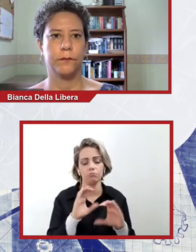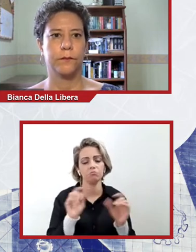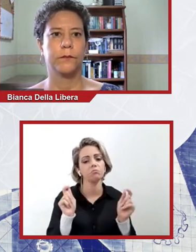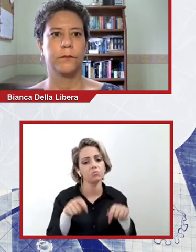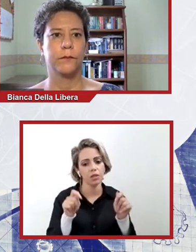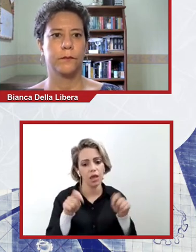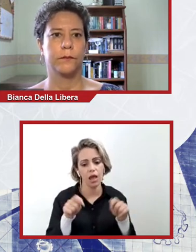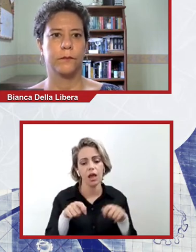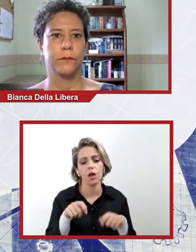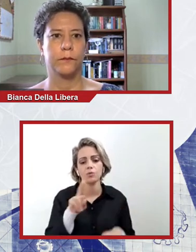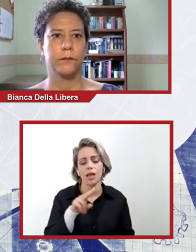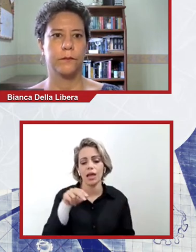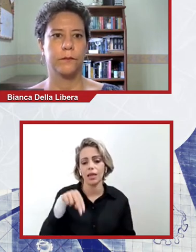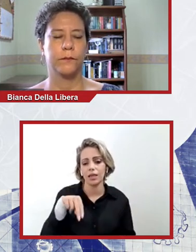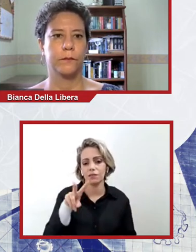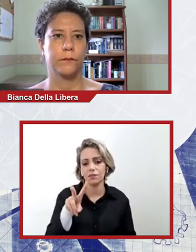NVDA